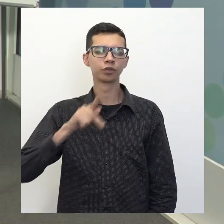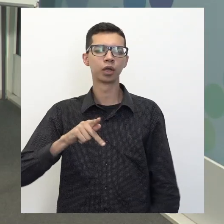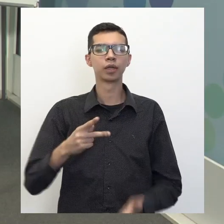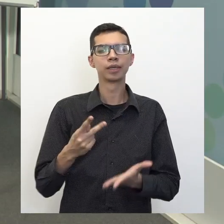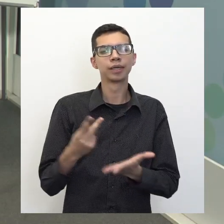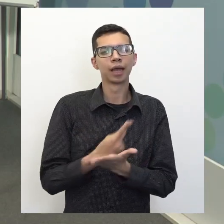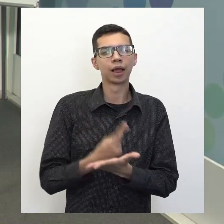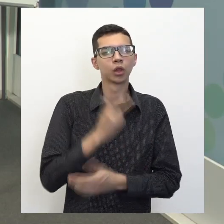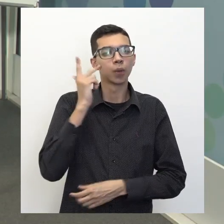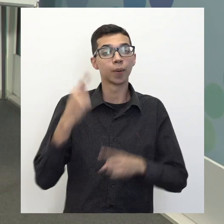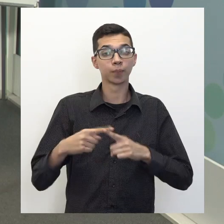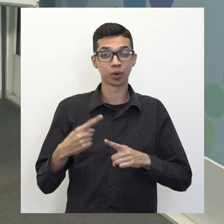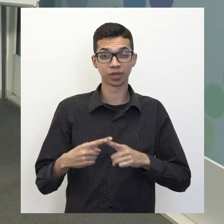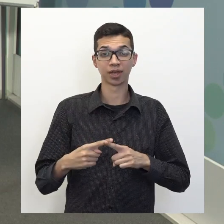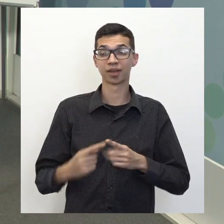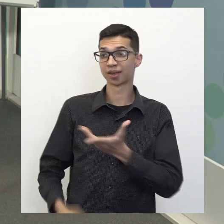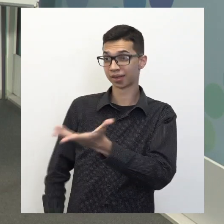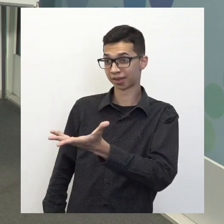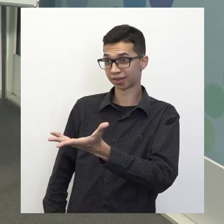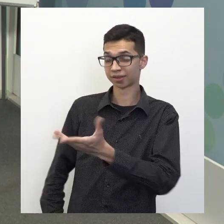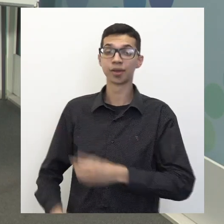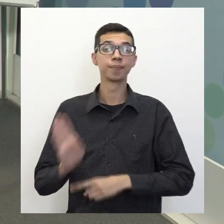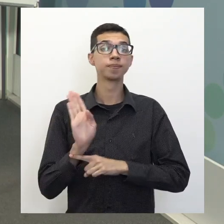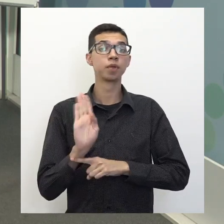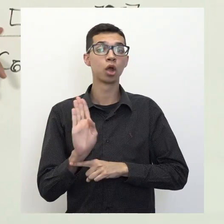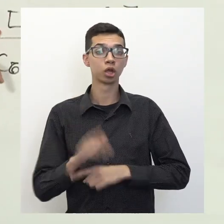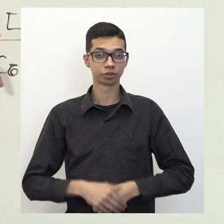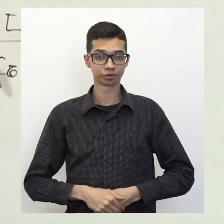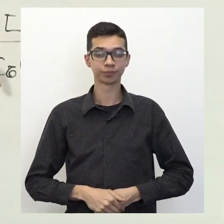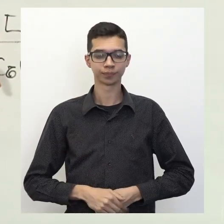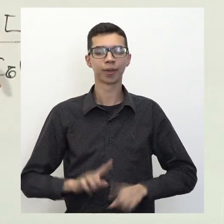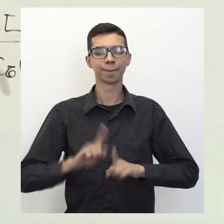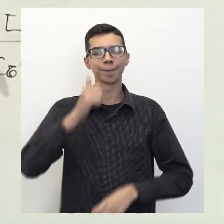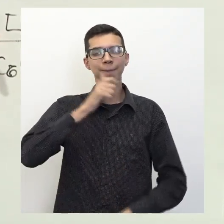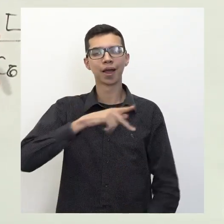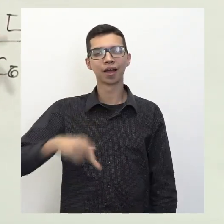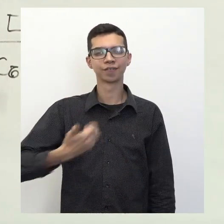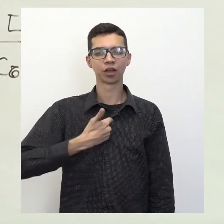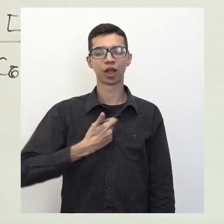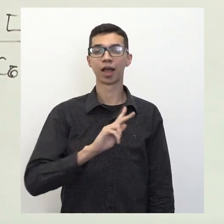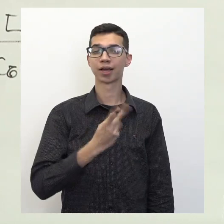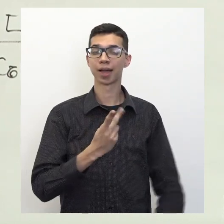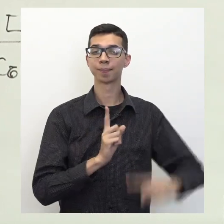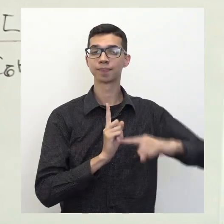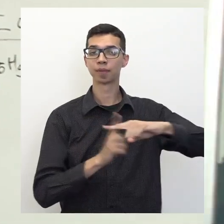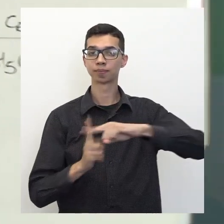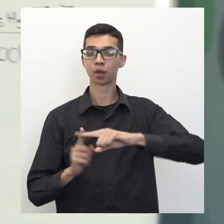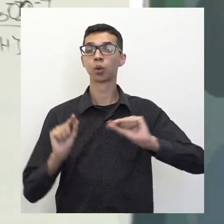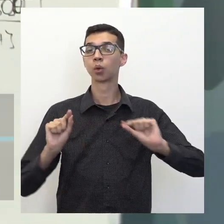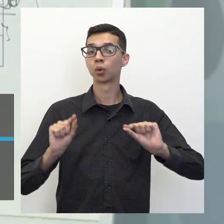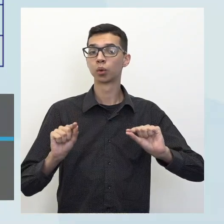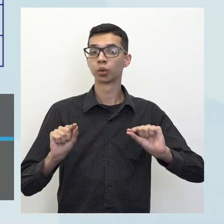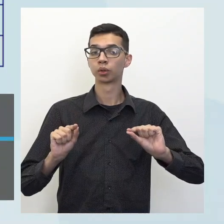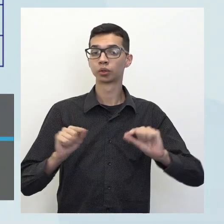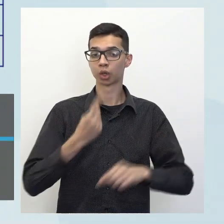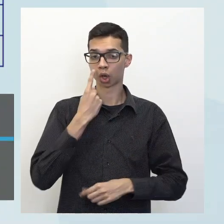sabe de biologia, né? De química. Quando ela falou pra mim H++, ela leu aonde? Ela leu na equação. Bota na equação